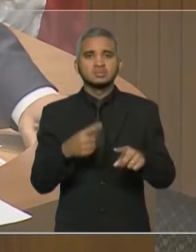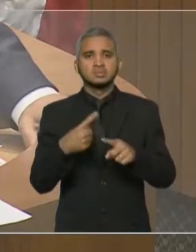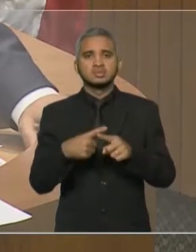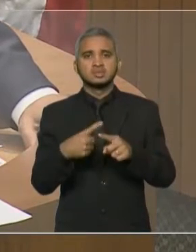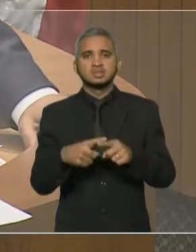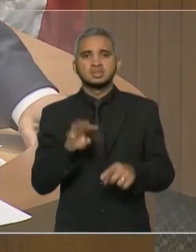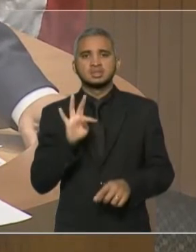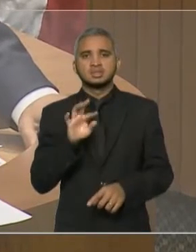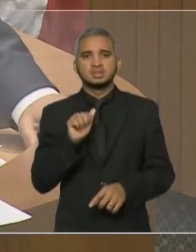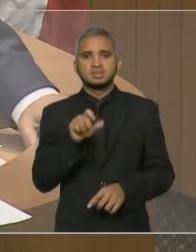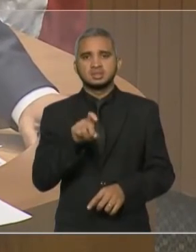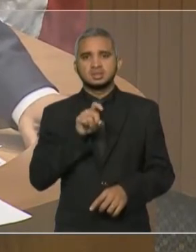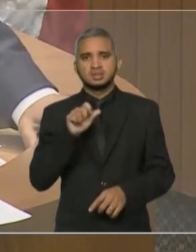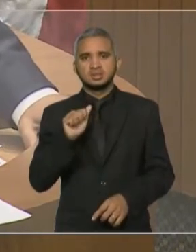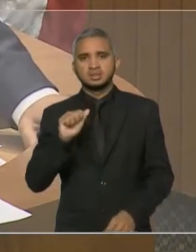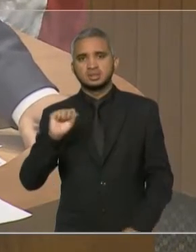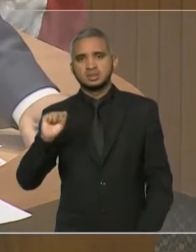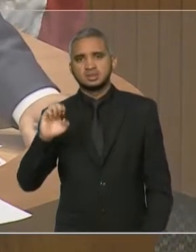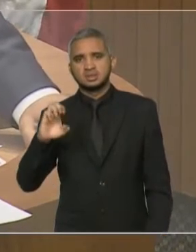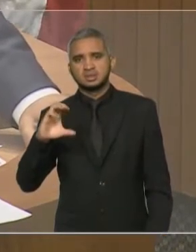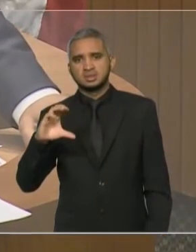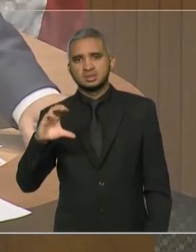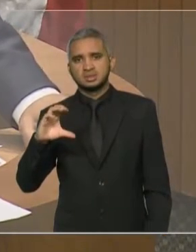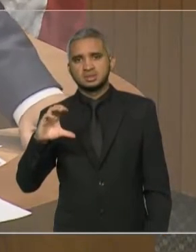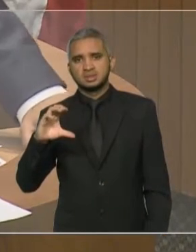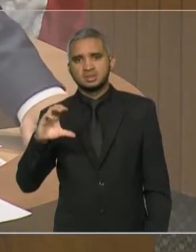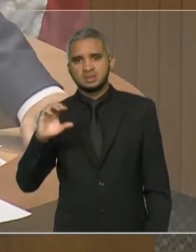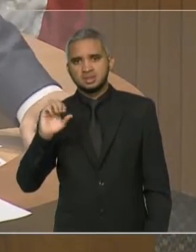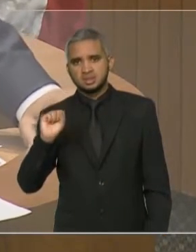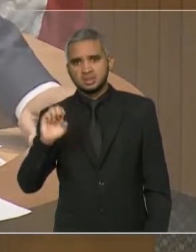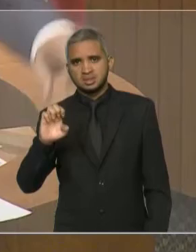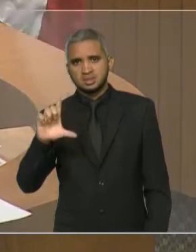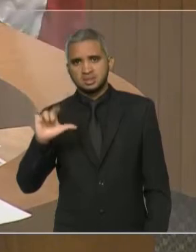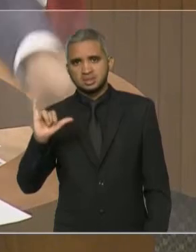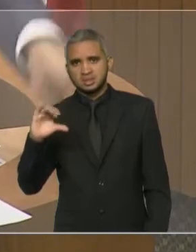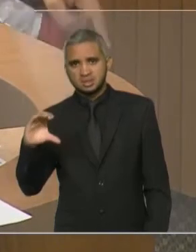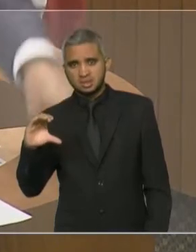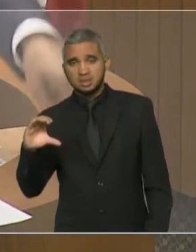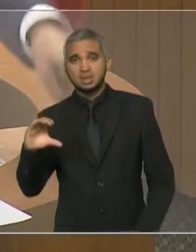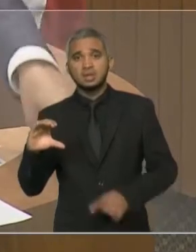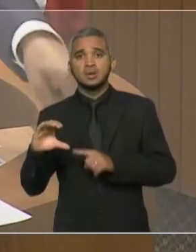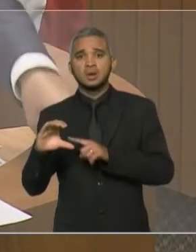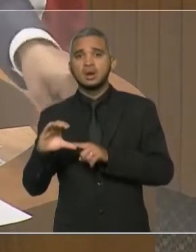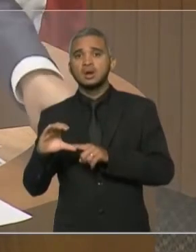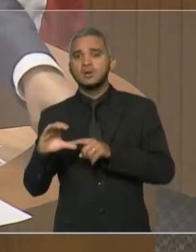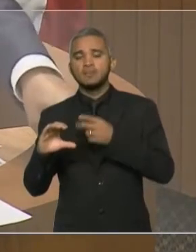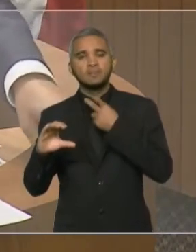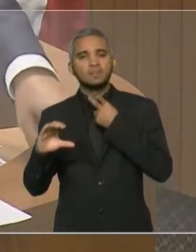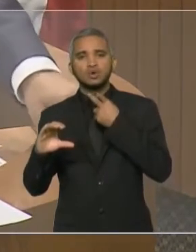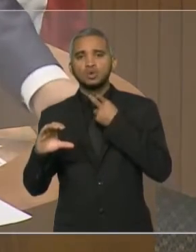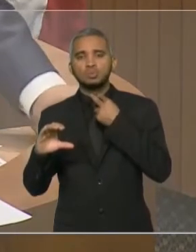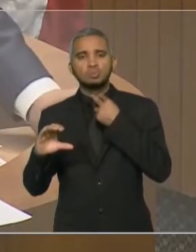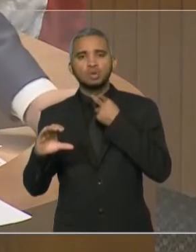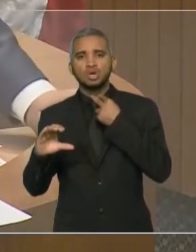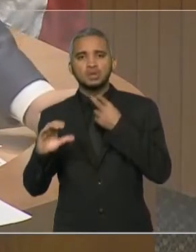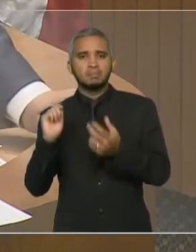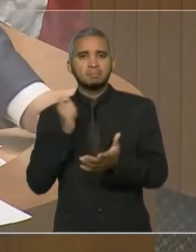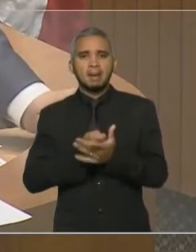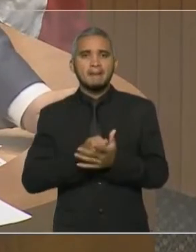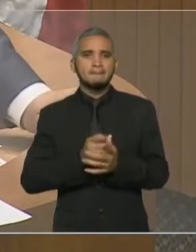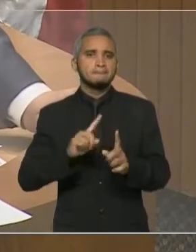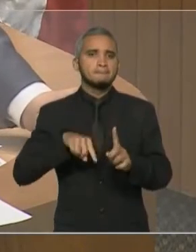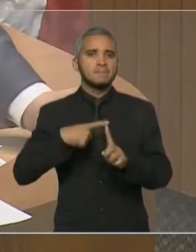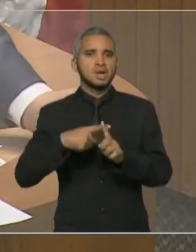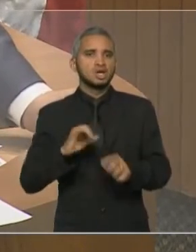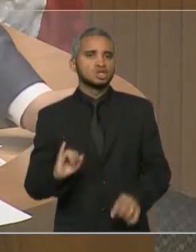está num patamar que venha colocar um juro mensal maior do que já se paga hoje. E destaco que a